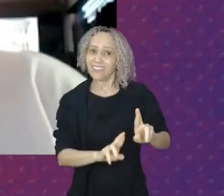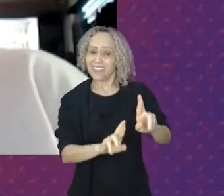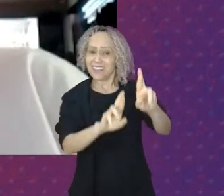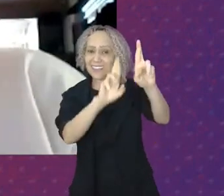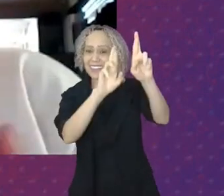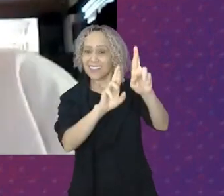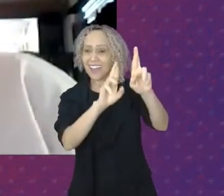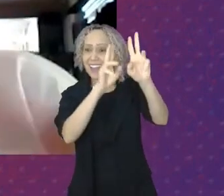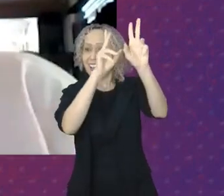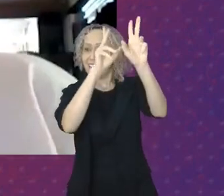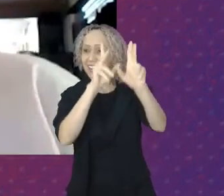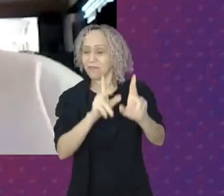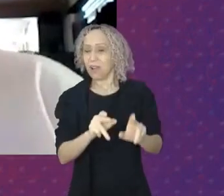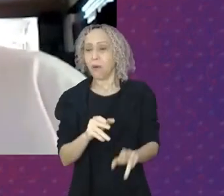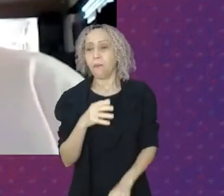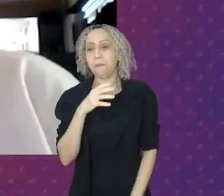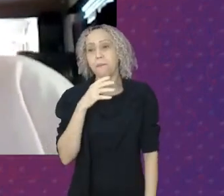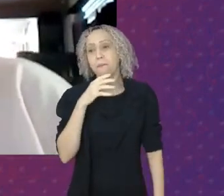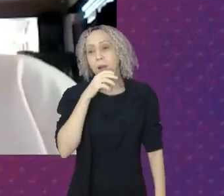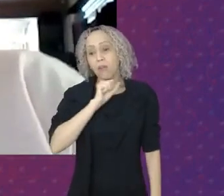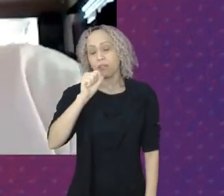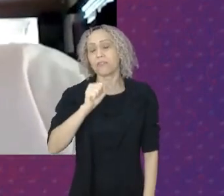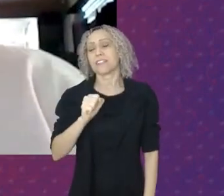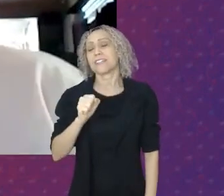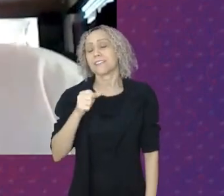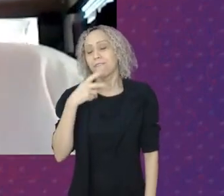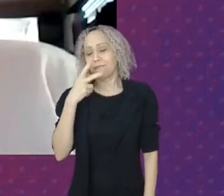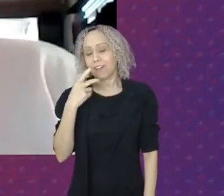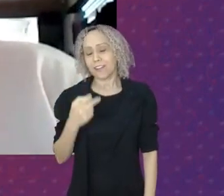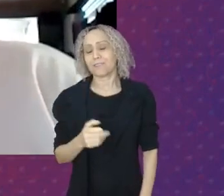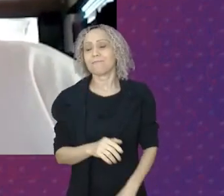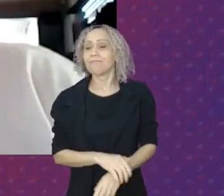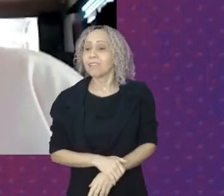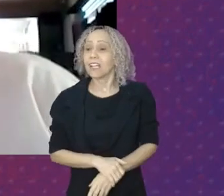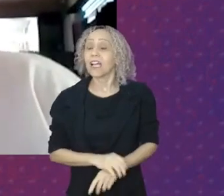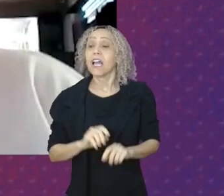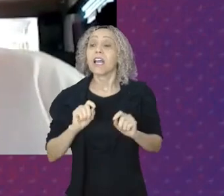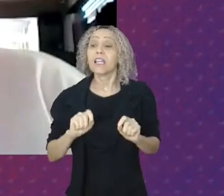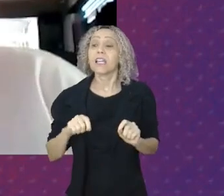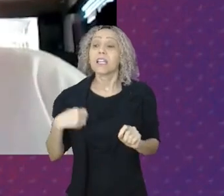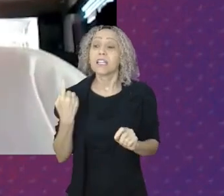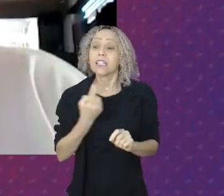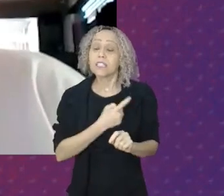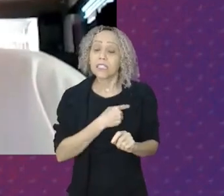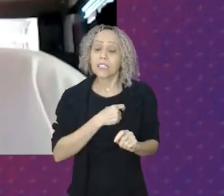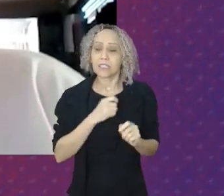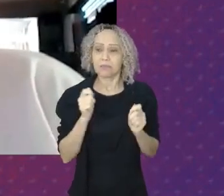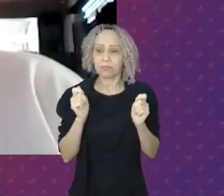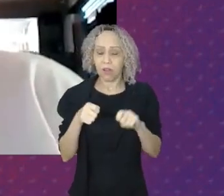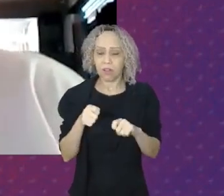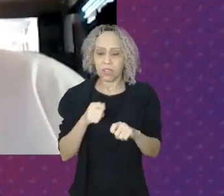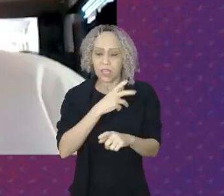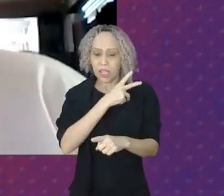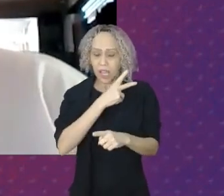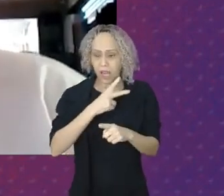falou, é que a gente, nesse ano, e nos próximos 3 que se seguem, a gente consiga alcançar esses